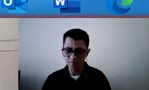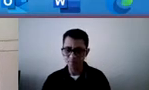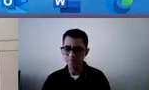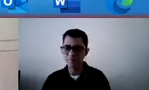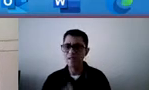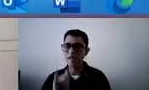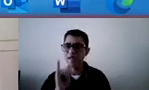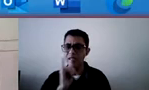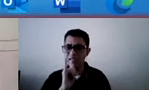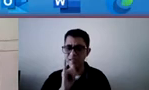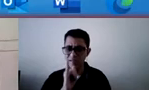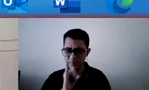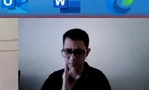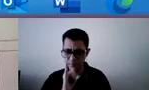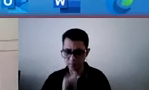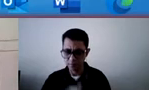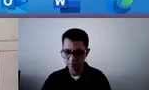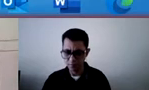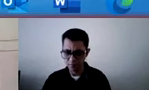se pega em algo